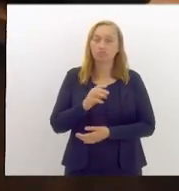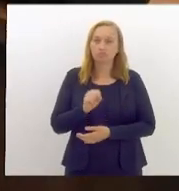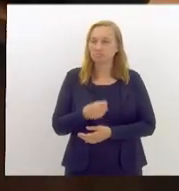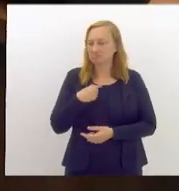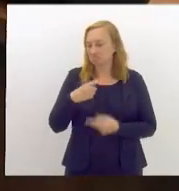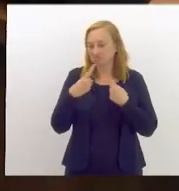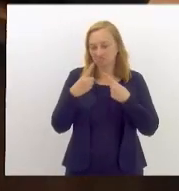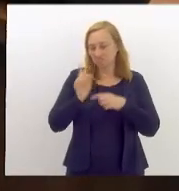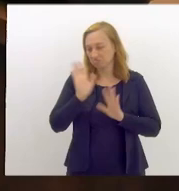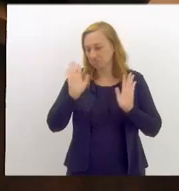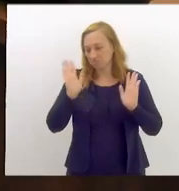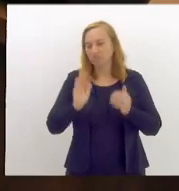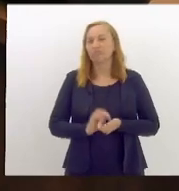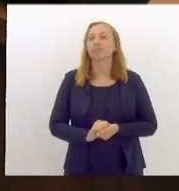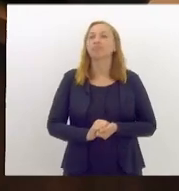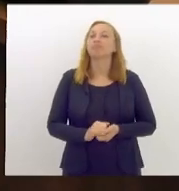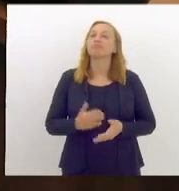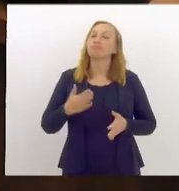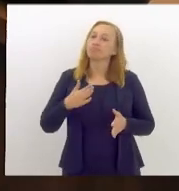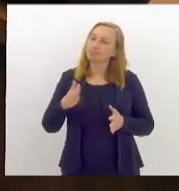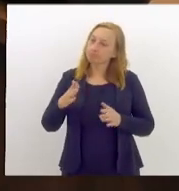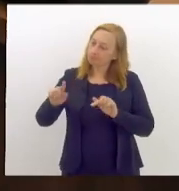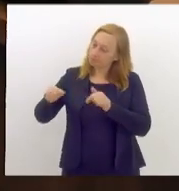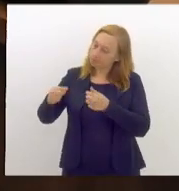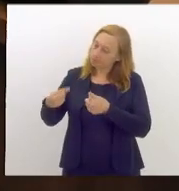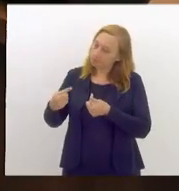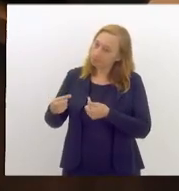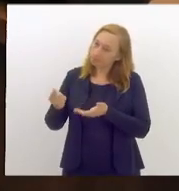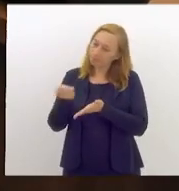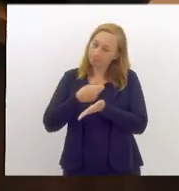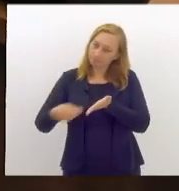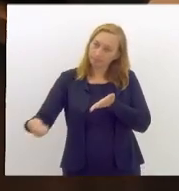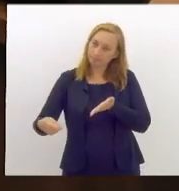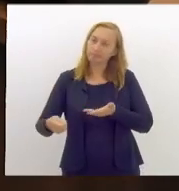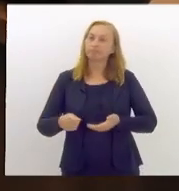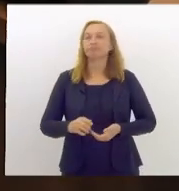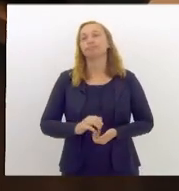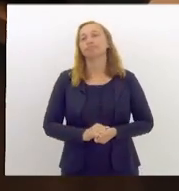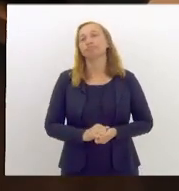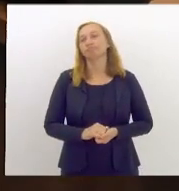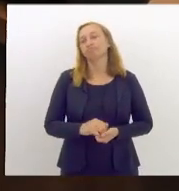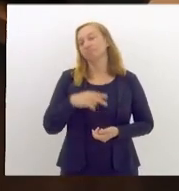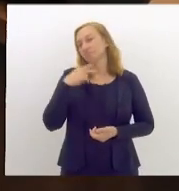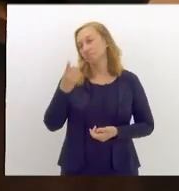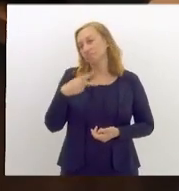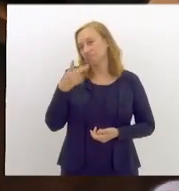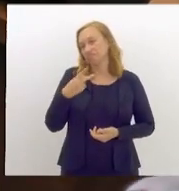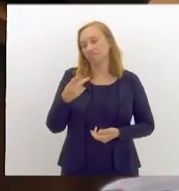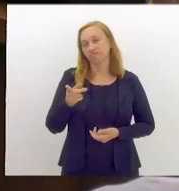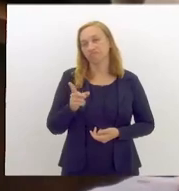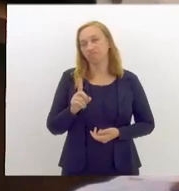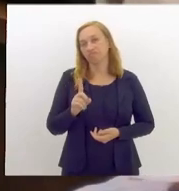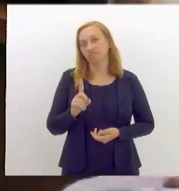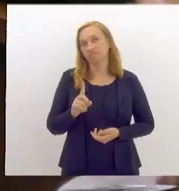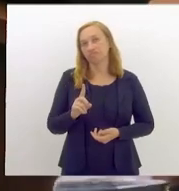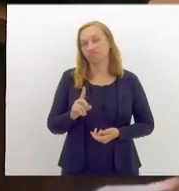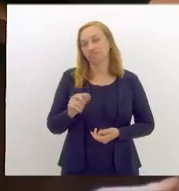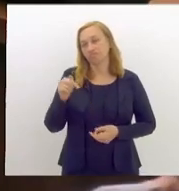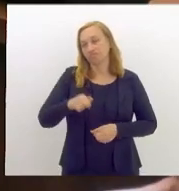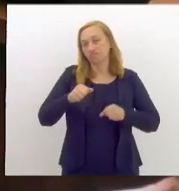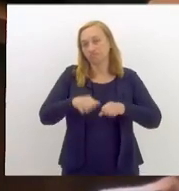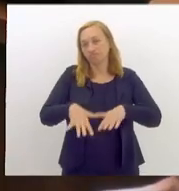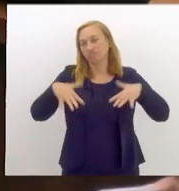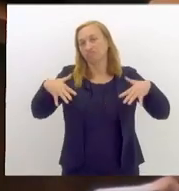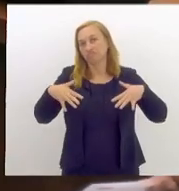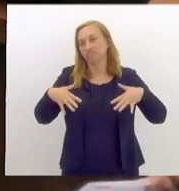não vou ficar discutindo para mim provocação é por escrito provocação verbal é aqui em plenário